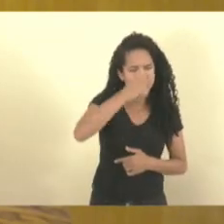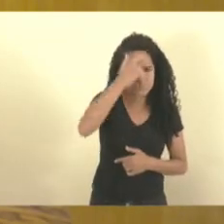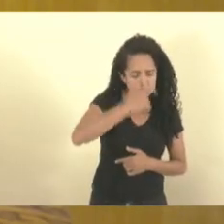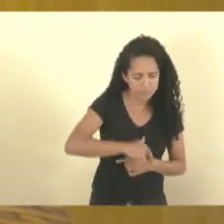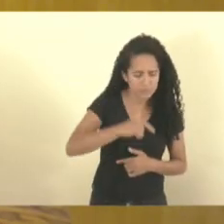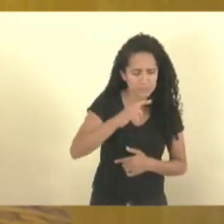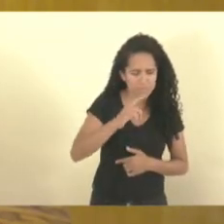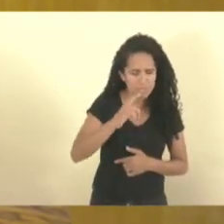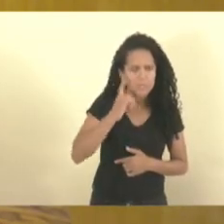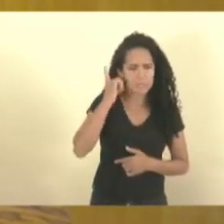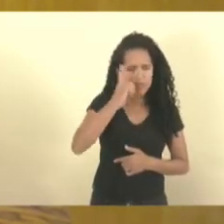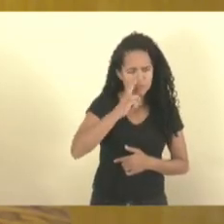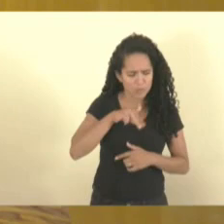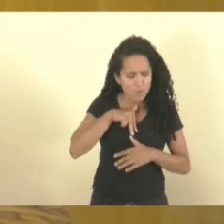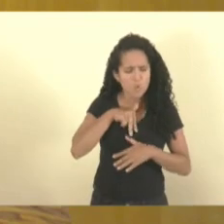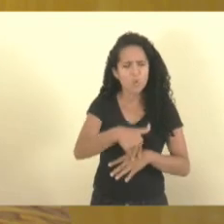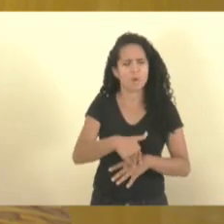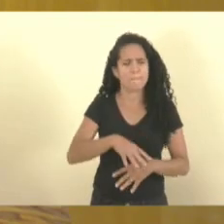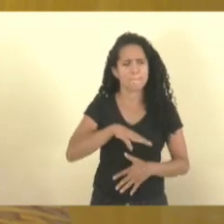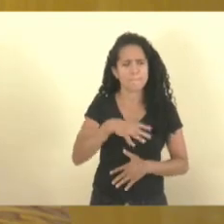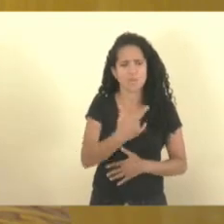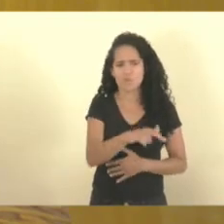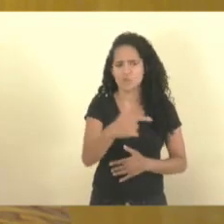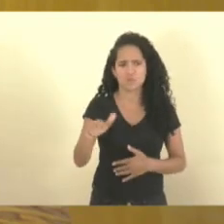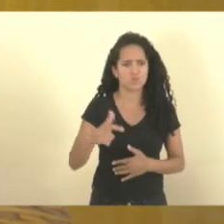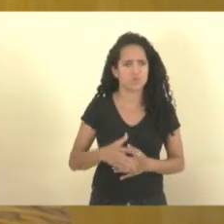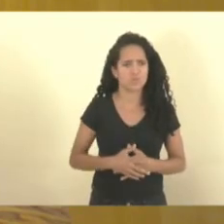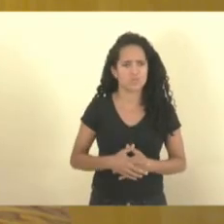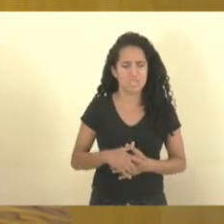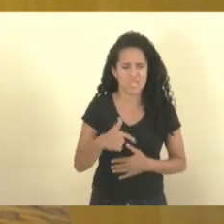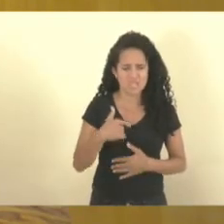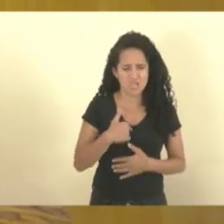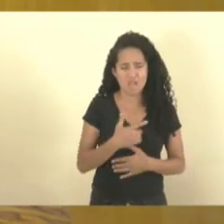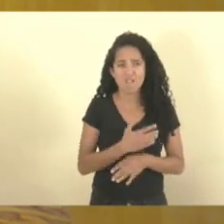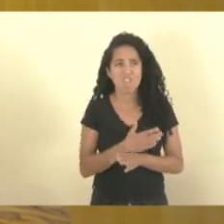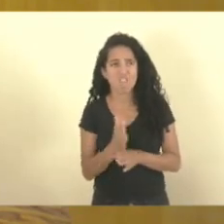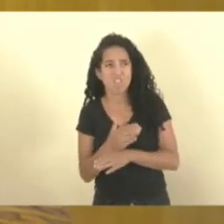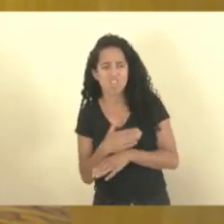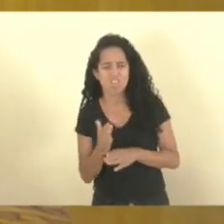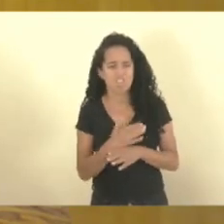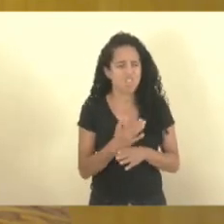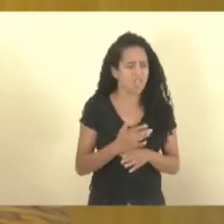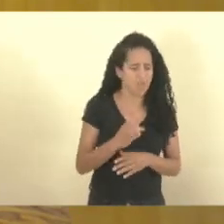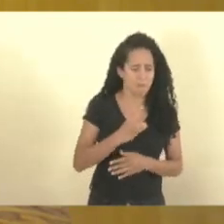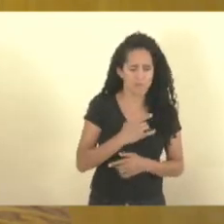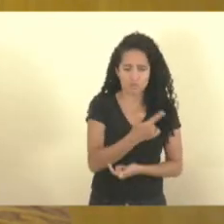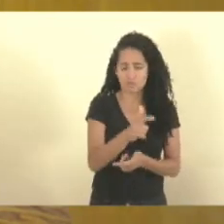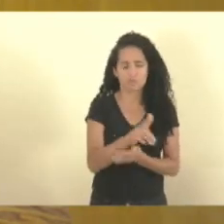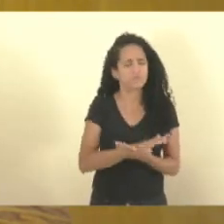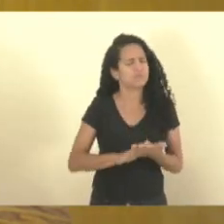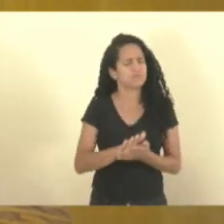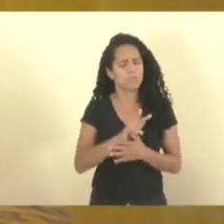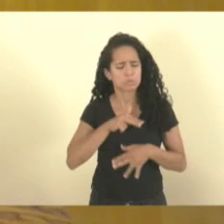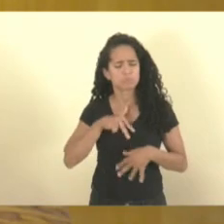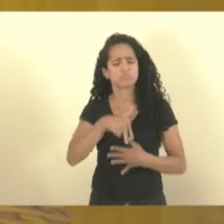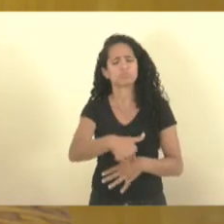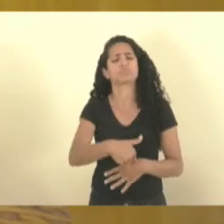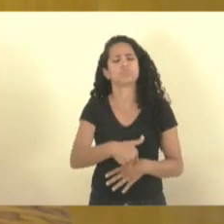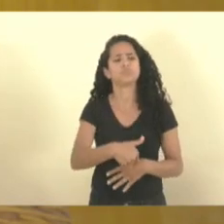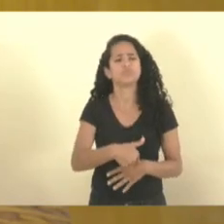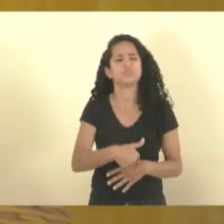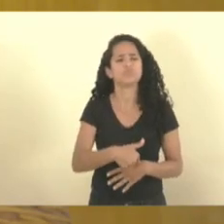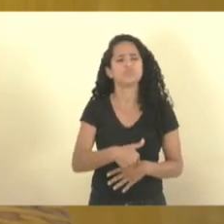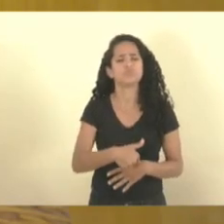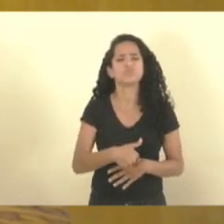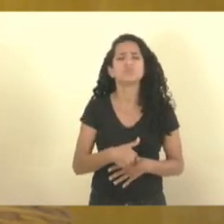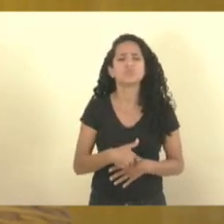tem coragem, que não tem medo, que não é frouxo, que não tem medo de cara feia e que vai dar o nome dessa turma toda aqui